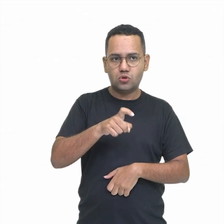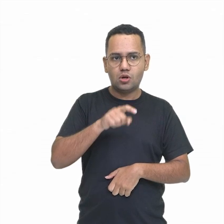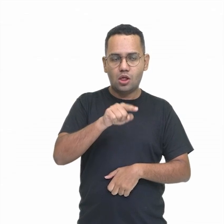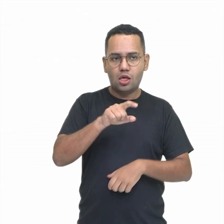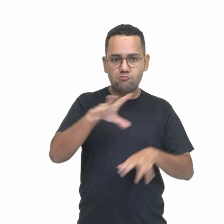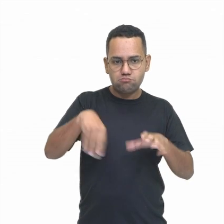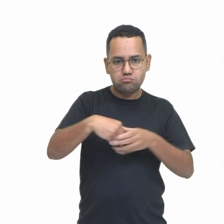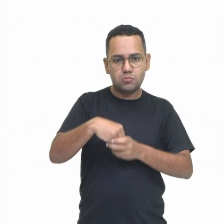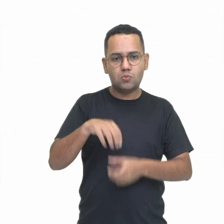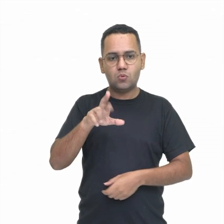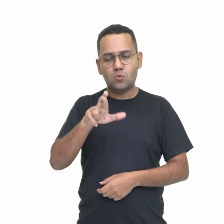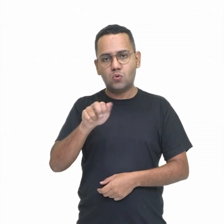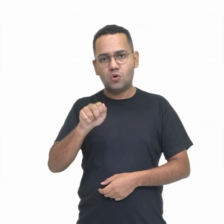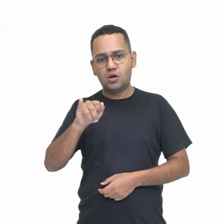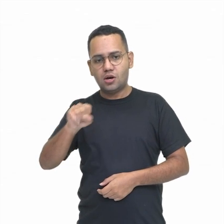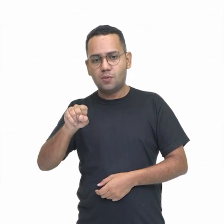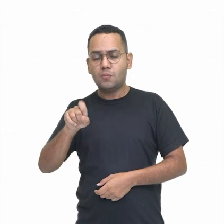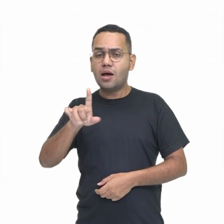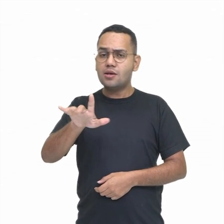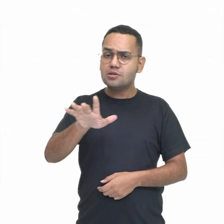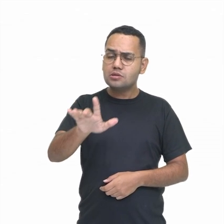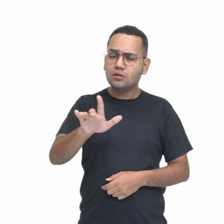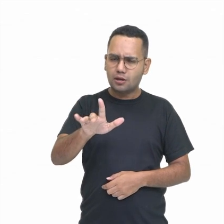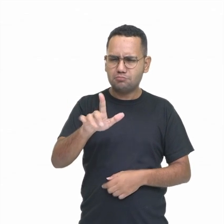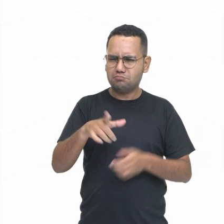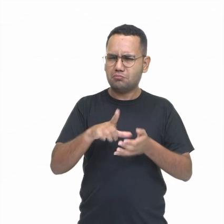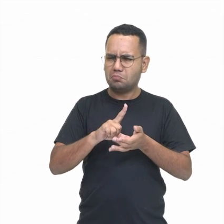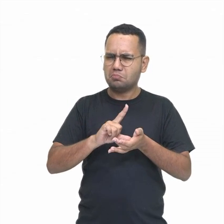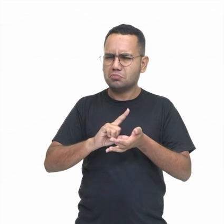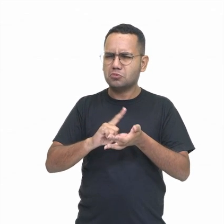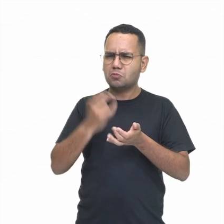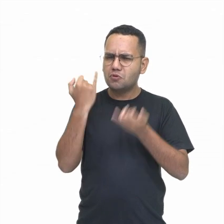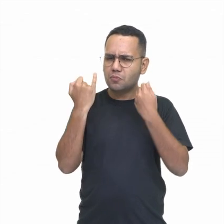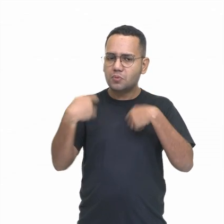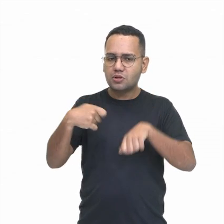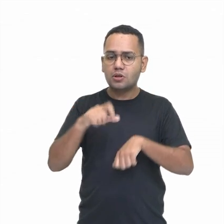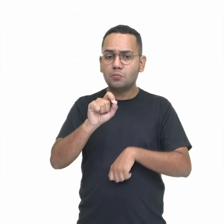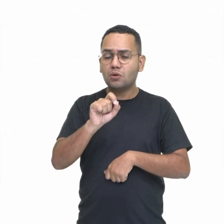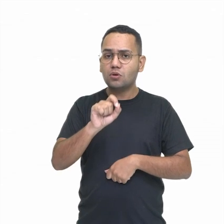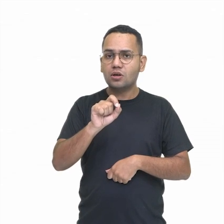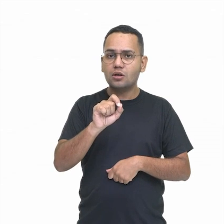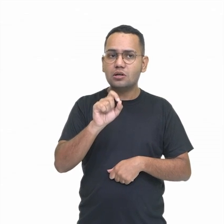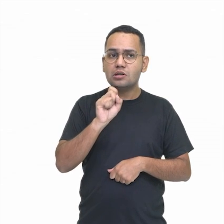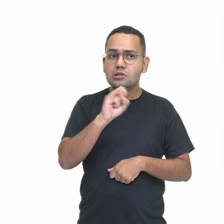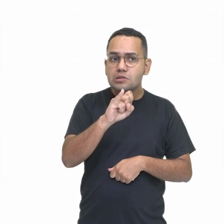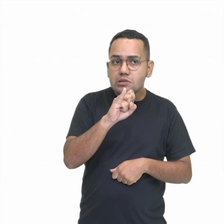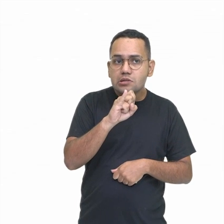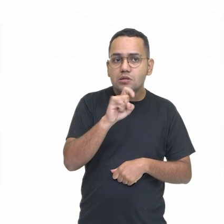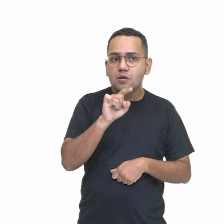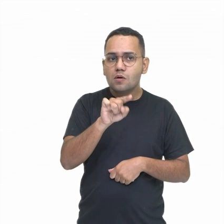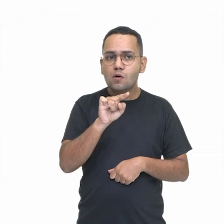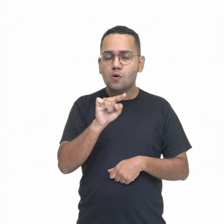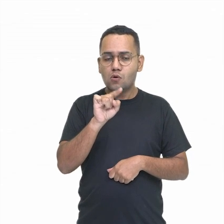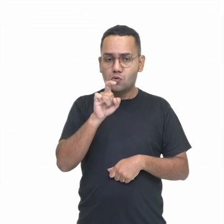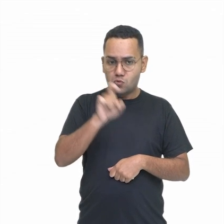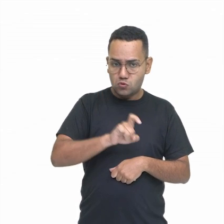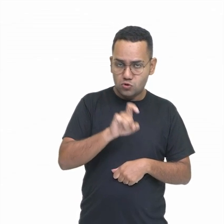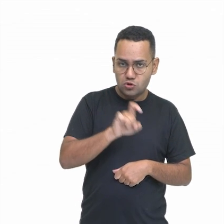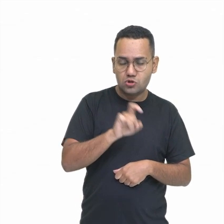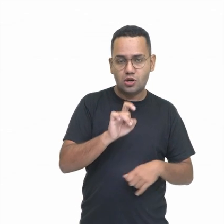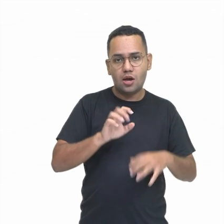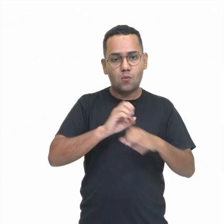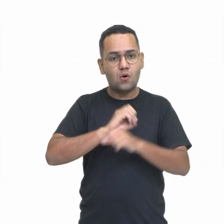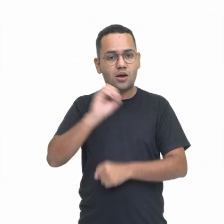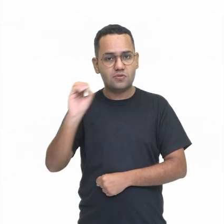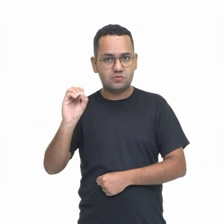reais Só que tem uma exceção é justamente quando esse x for igual a 0 tá se esse x for igual